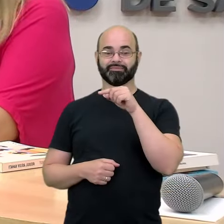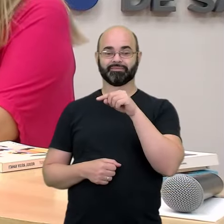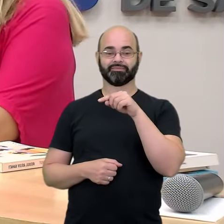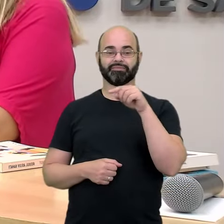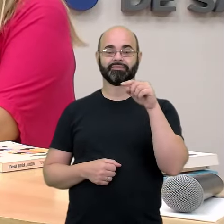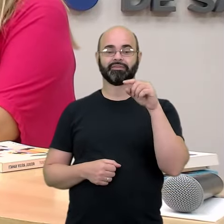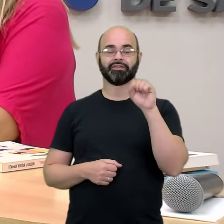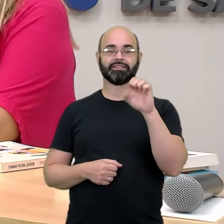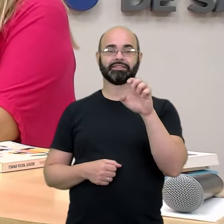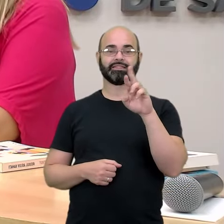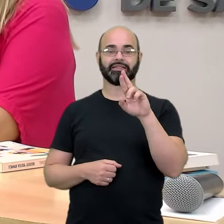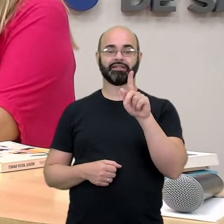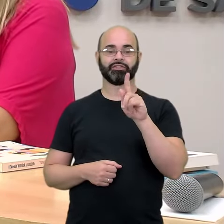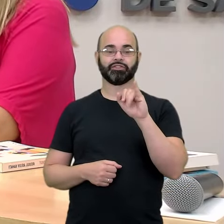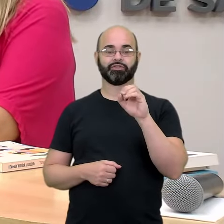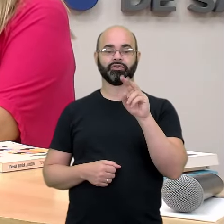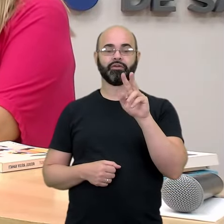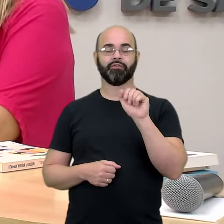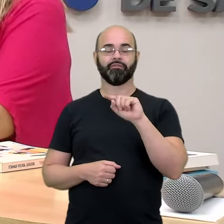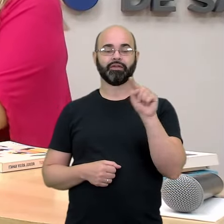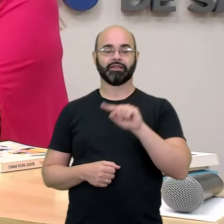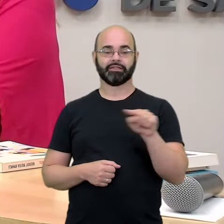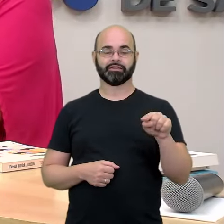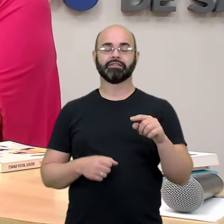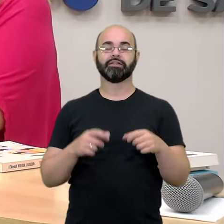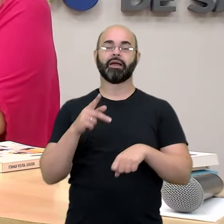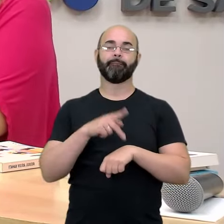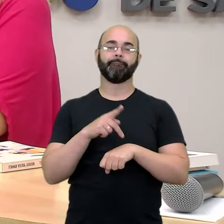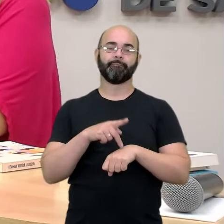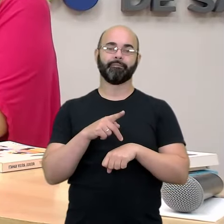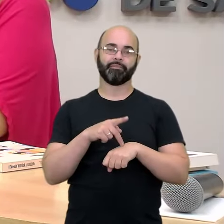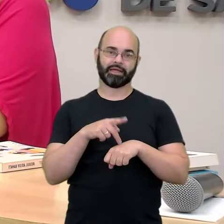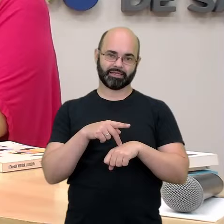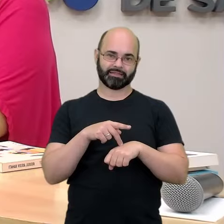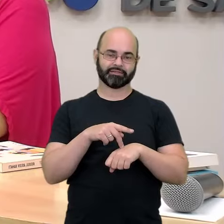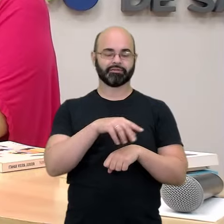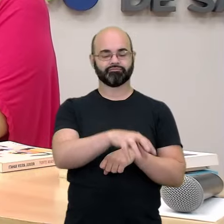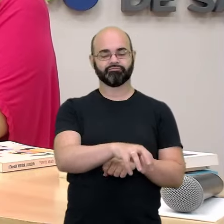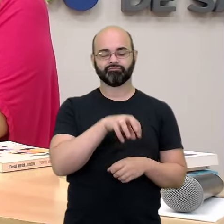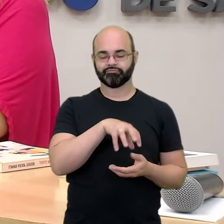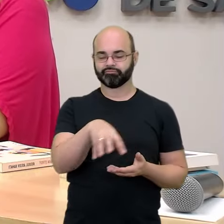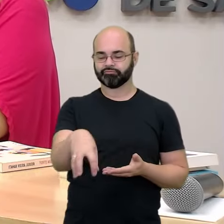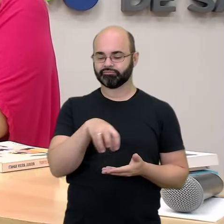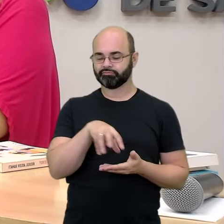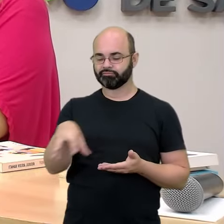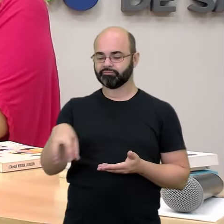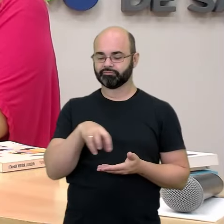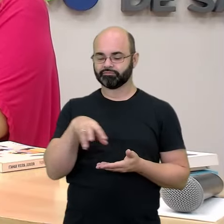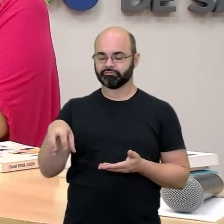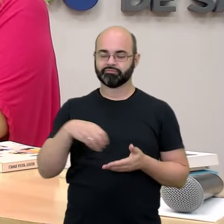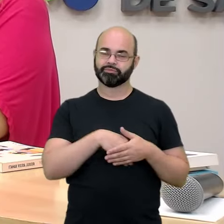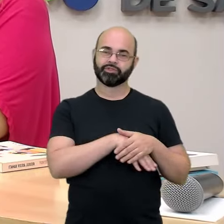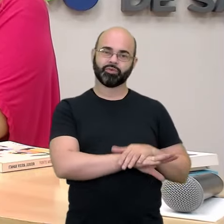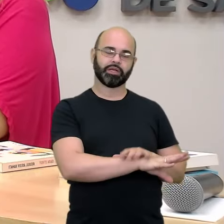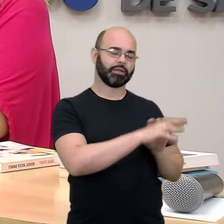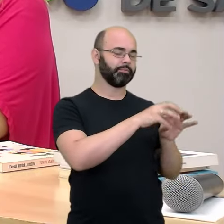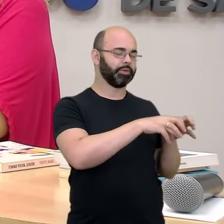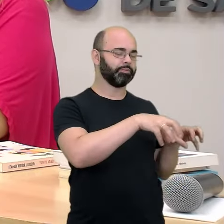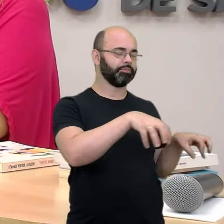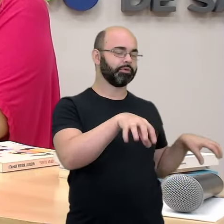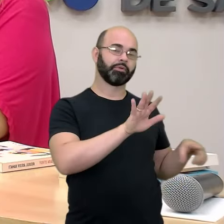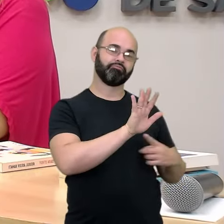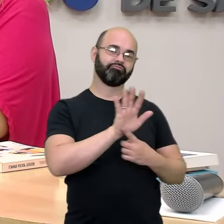Sérgio Vaz, né? O livro Colecionador de Pedras. É um livro de poesias, tá? Que você tem aqui, ele pode ser encontrado na sua biblioteca.